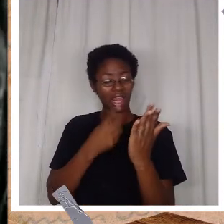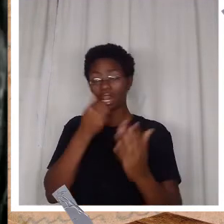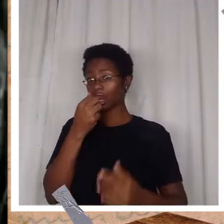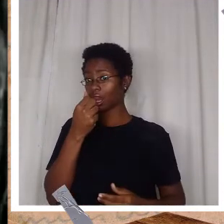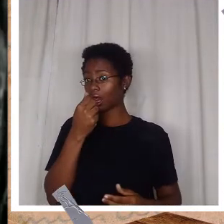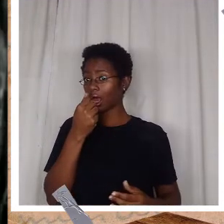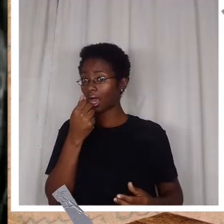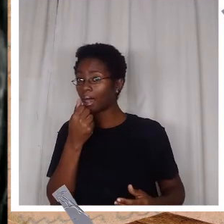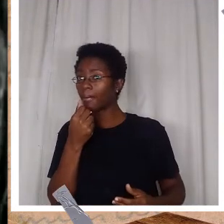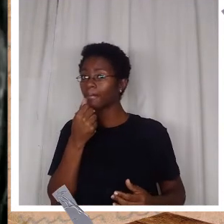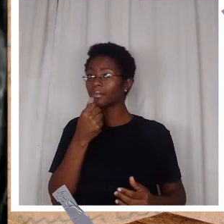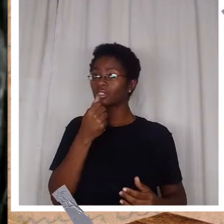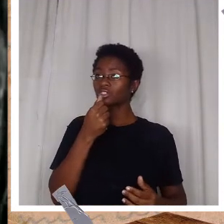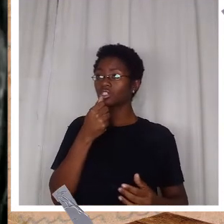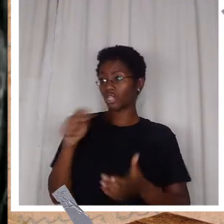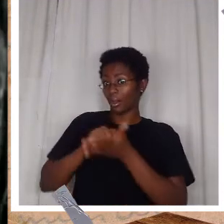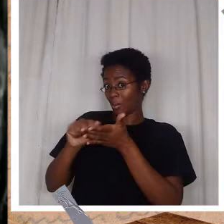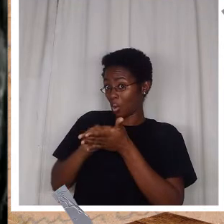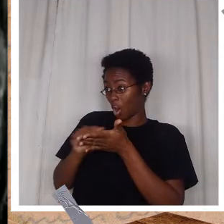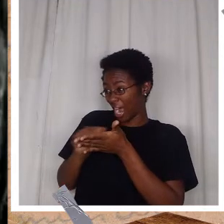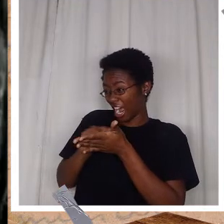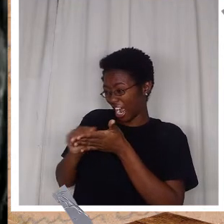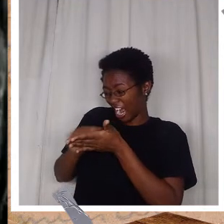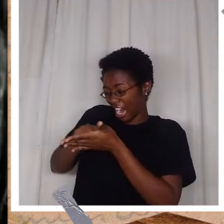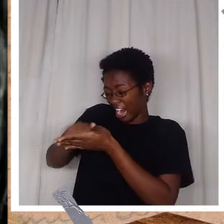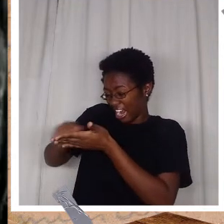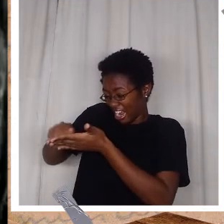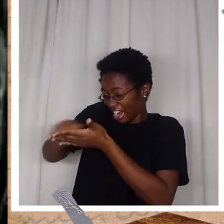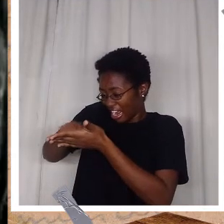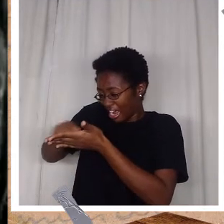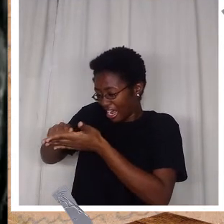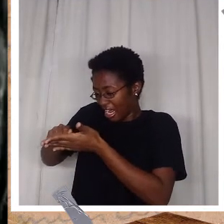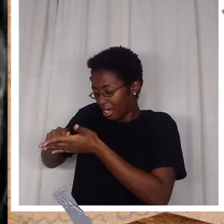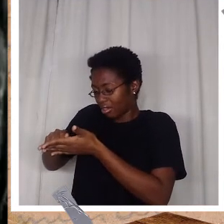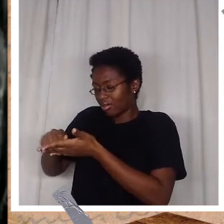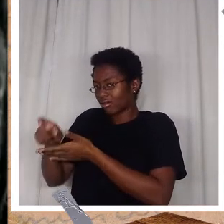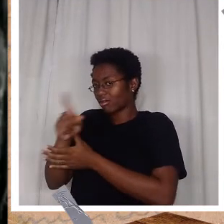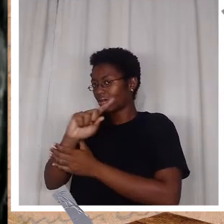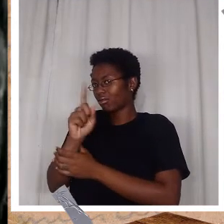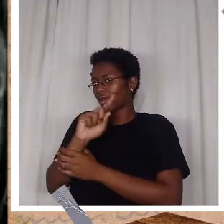boa qualidade a borracha, o papel vai sempre